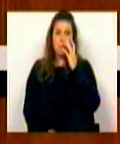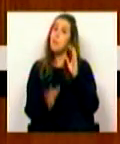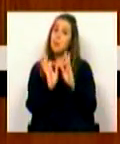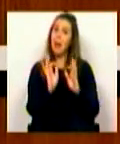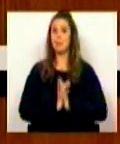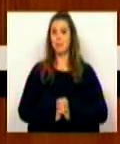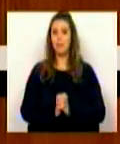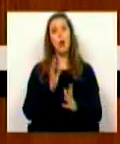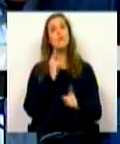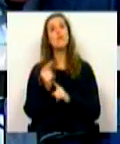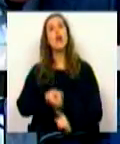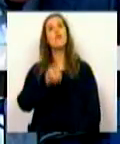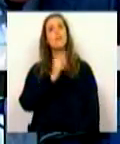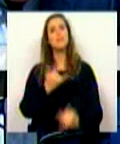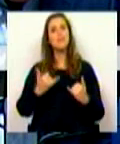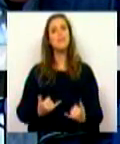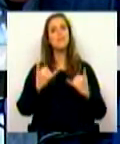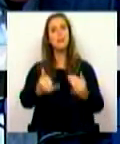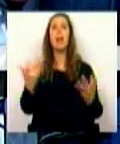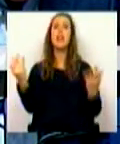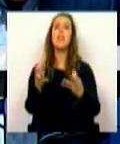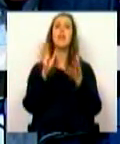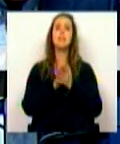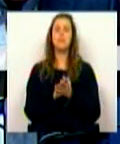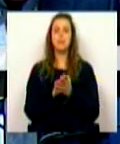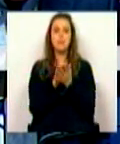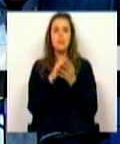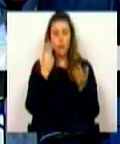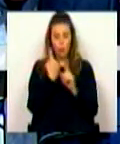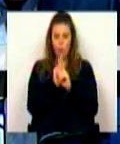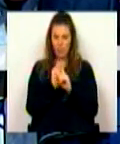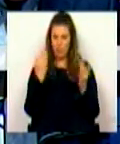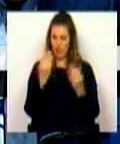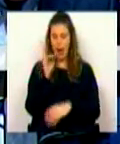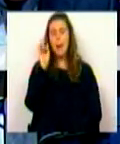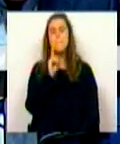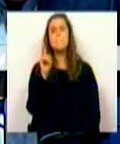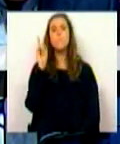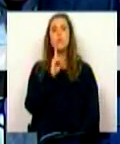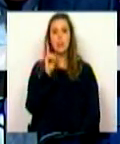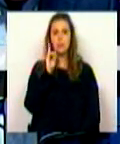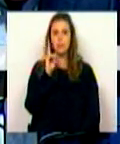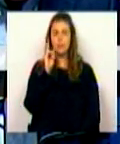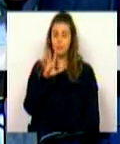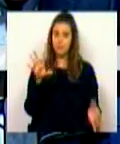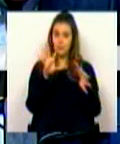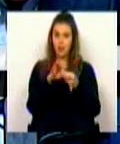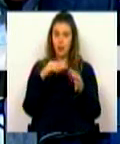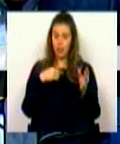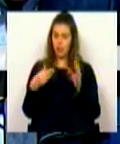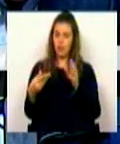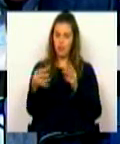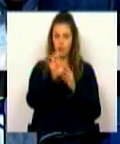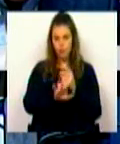Prepare-se. Porque é o seguinte. É que aquilo que é verdadeiramente importante relativamente a essa